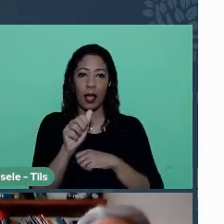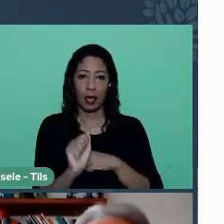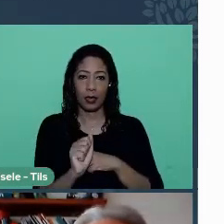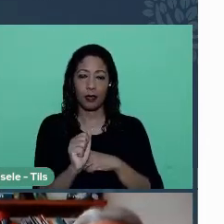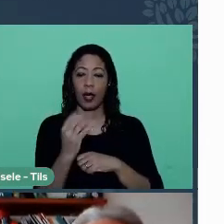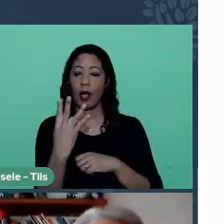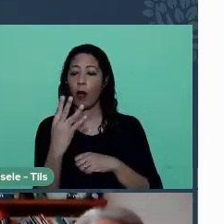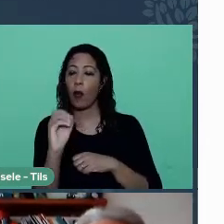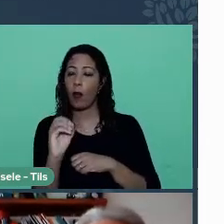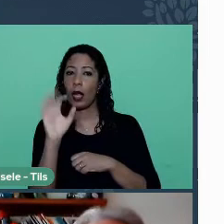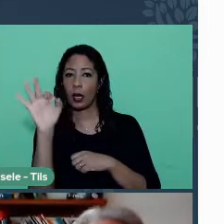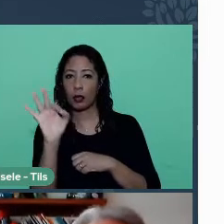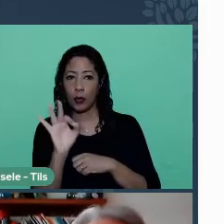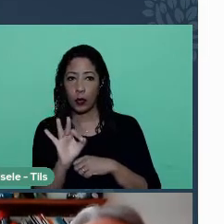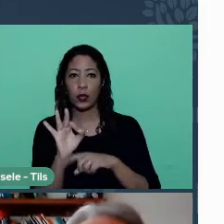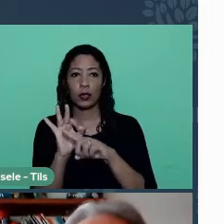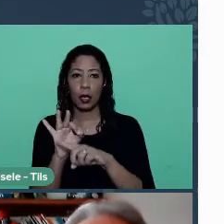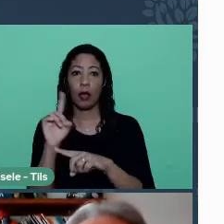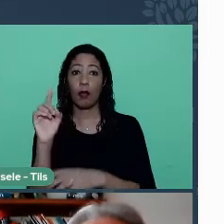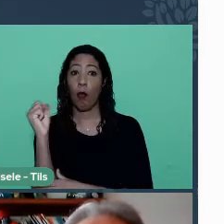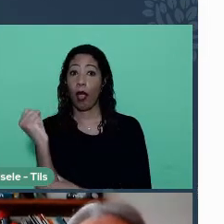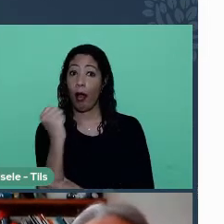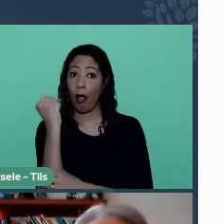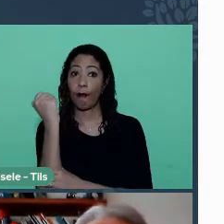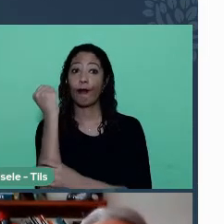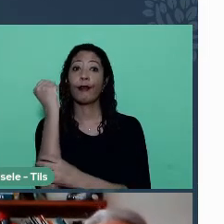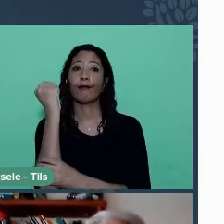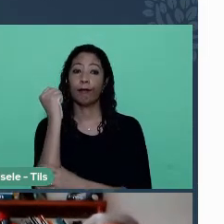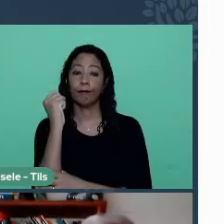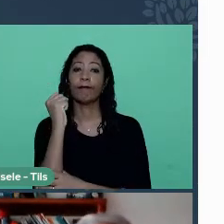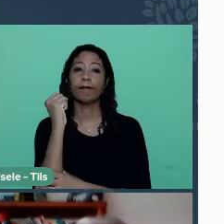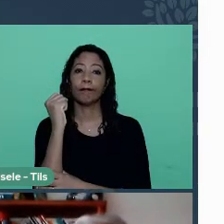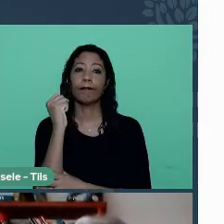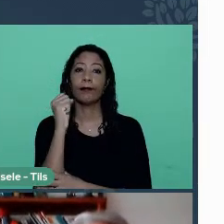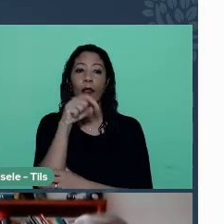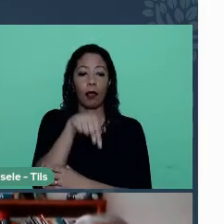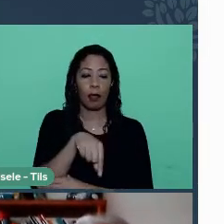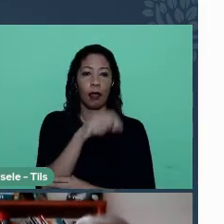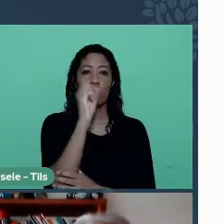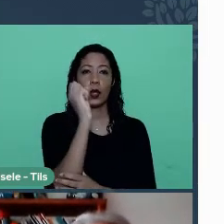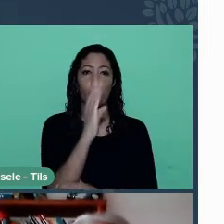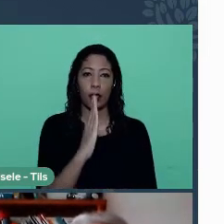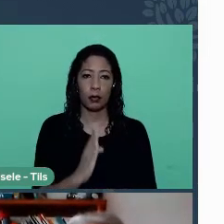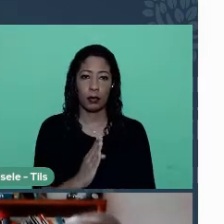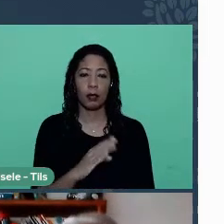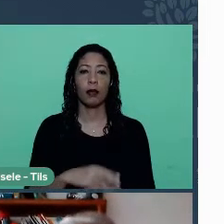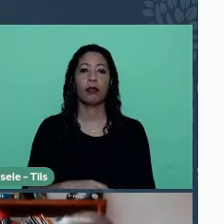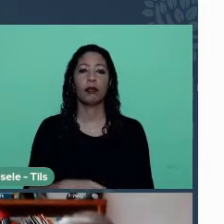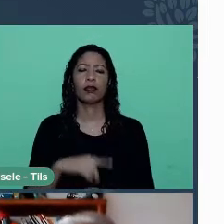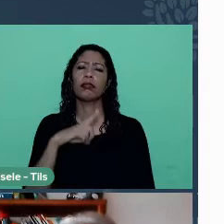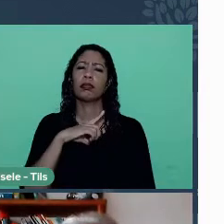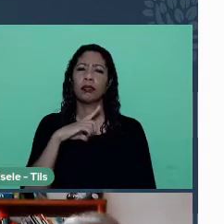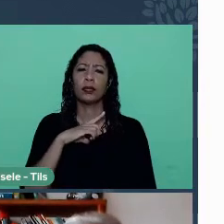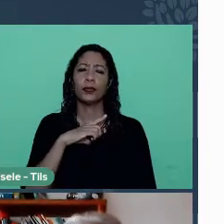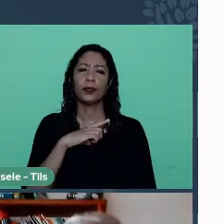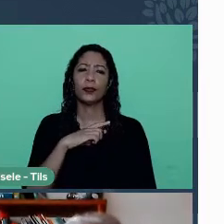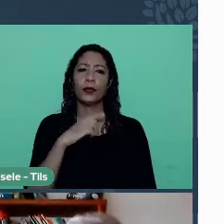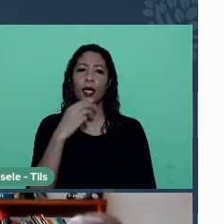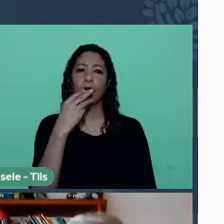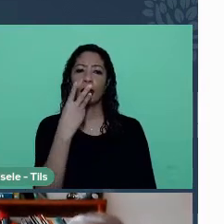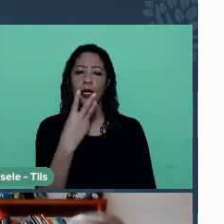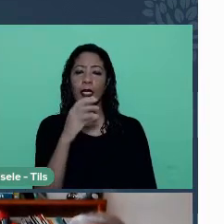uma forma mais grave de asma. No Brasil, eu tenho 300